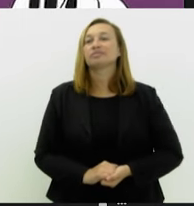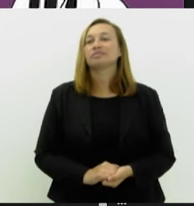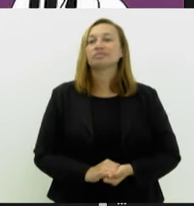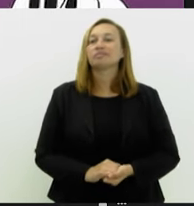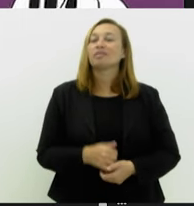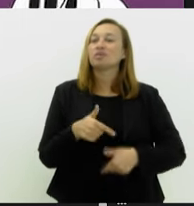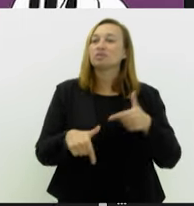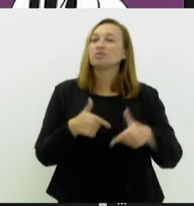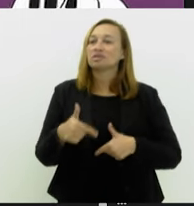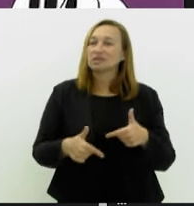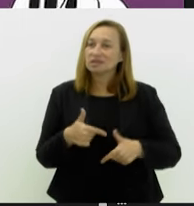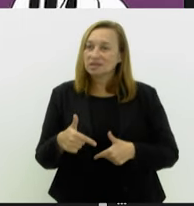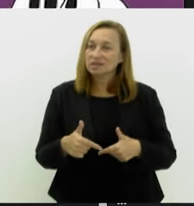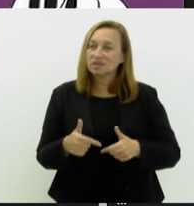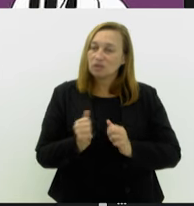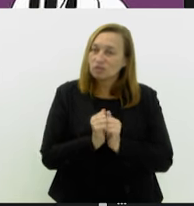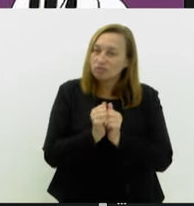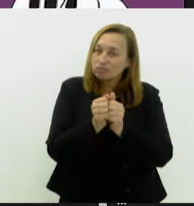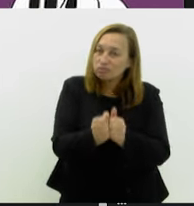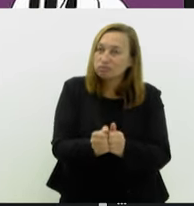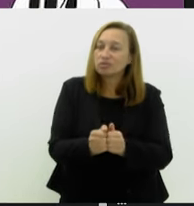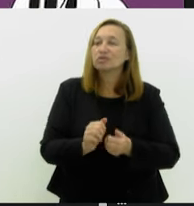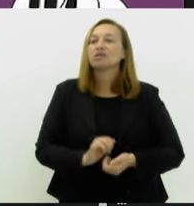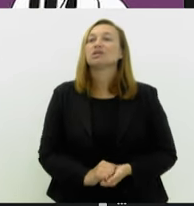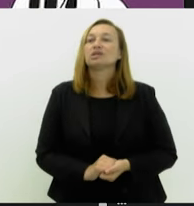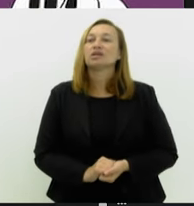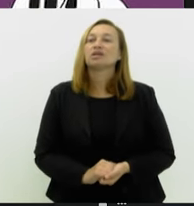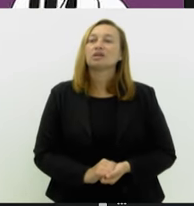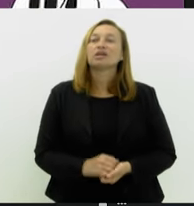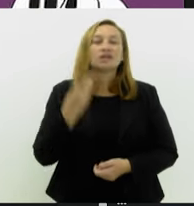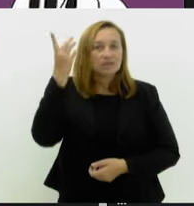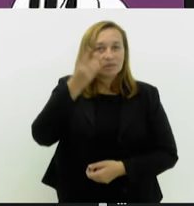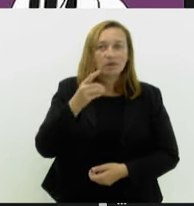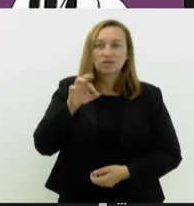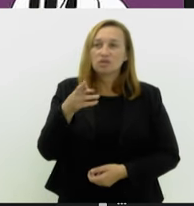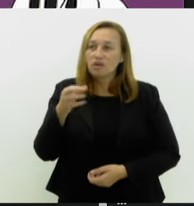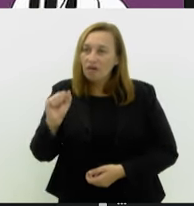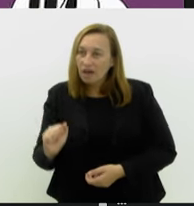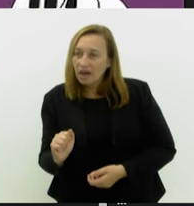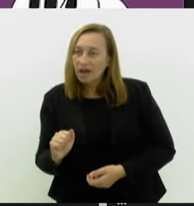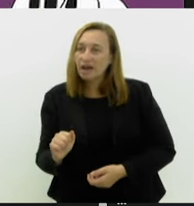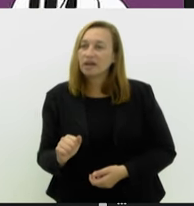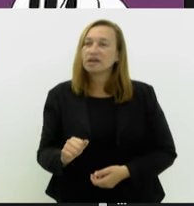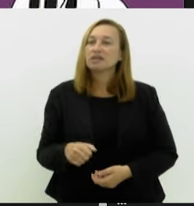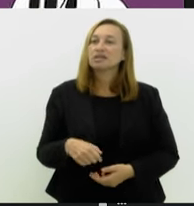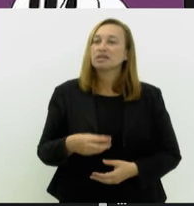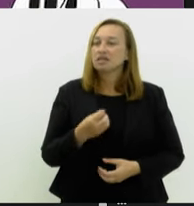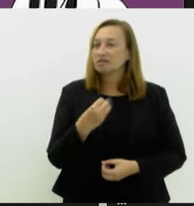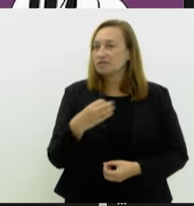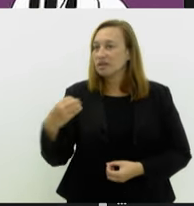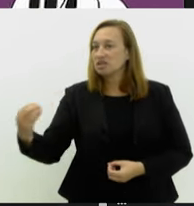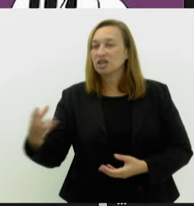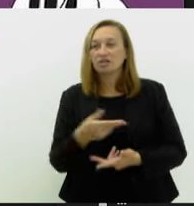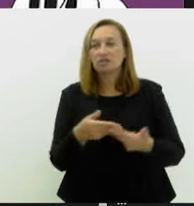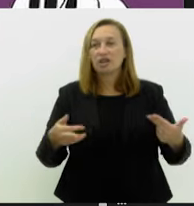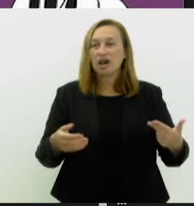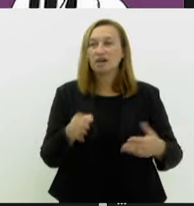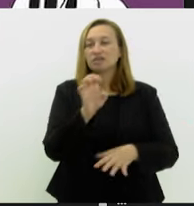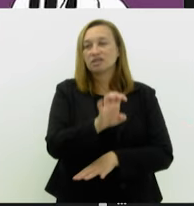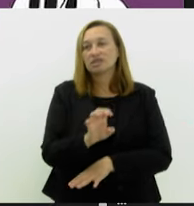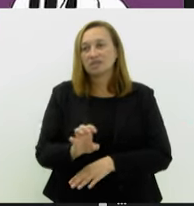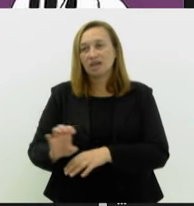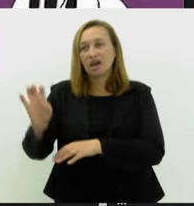um trabalho de itinerância literalmente né a deputada soria tem tem percorrido aí vários estados assembleias